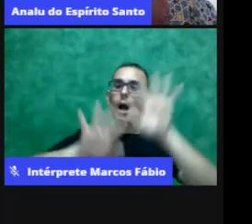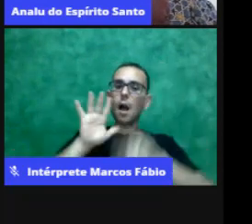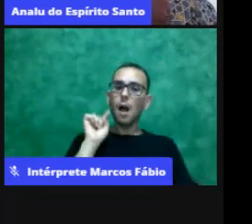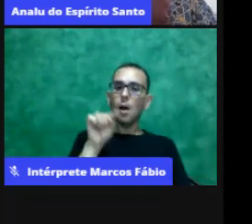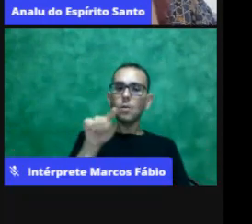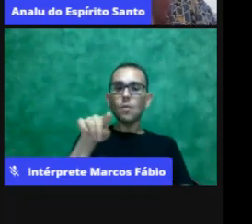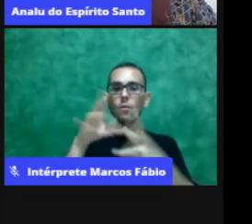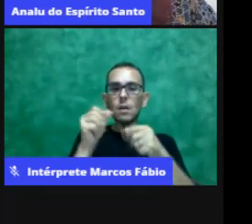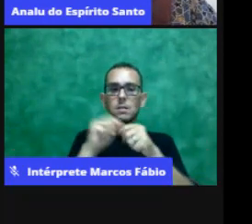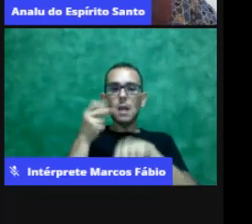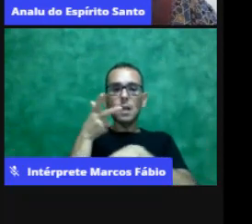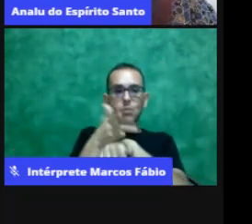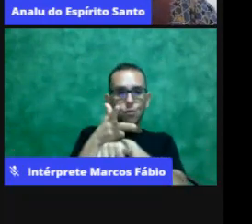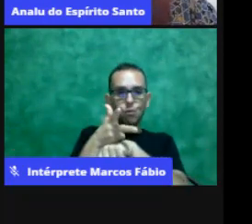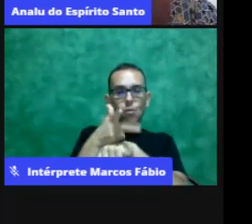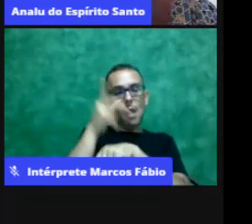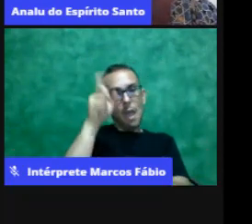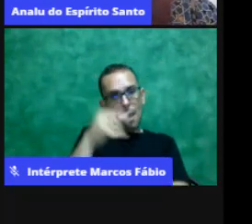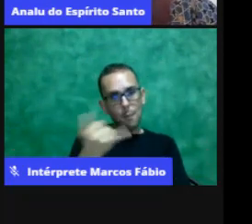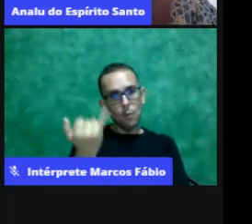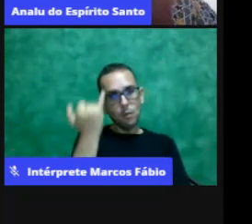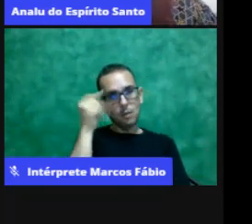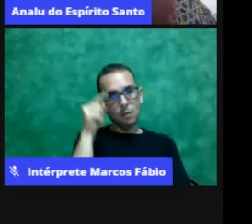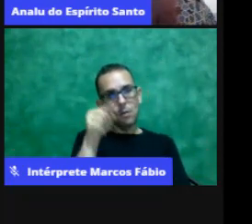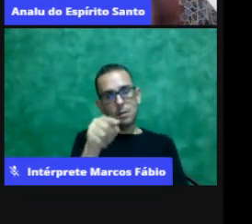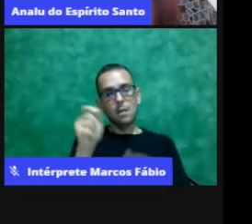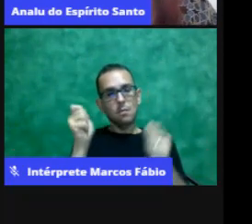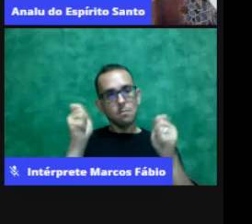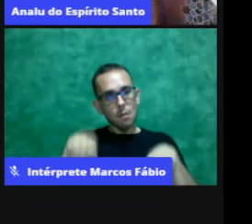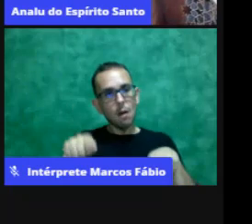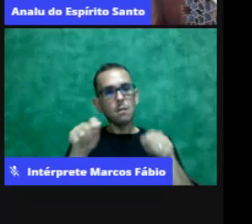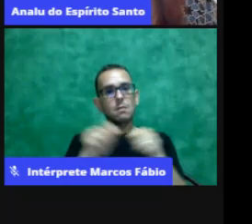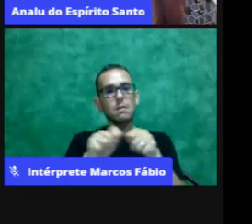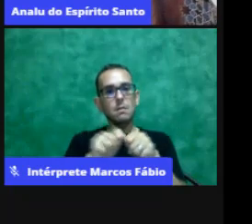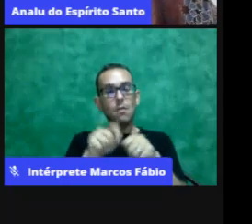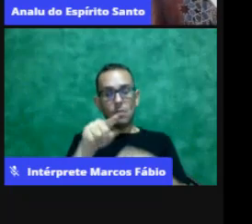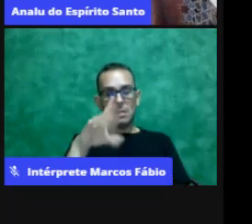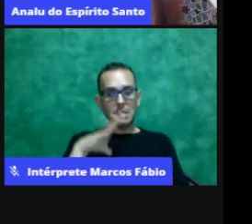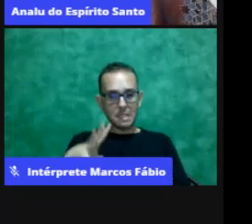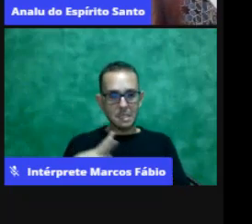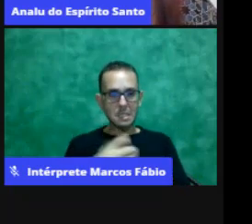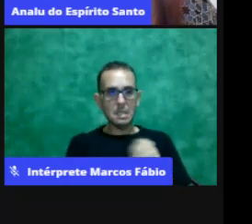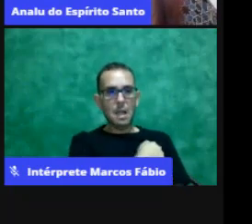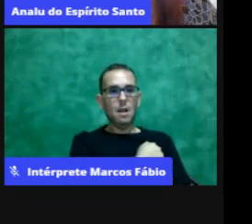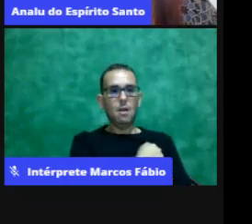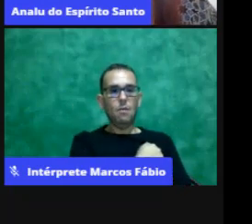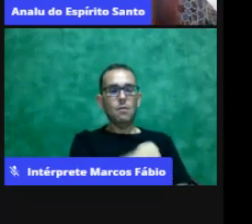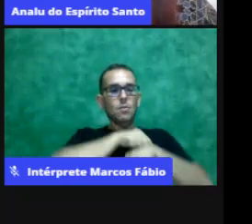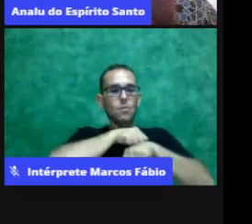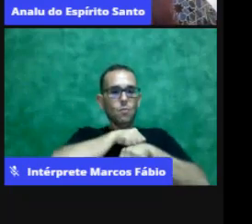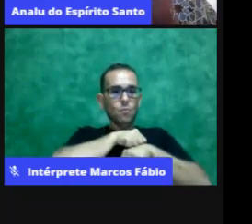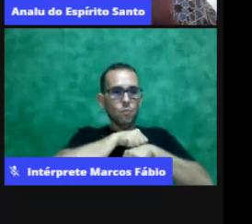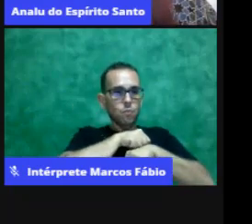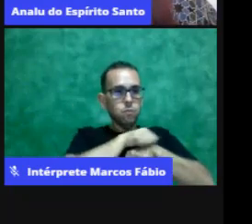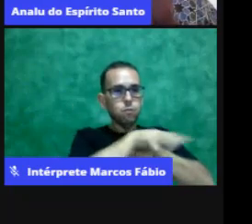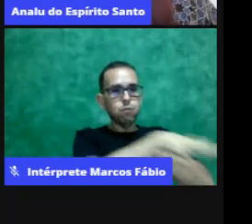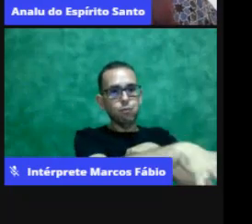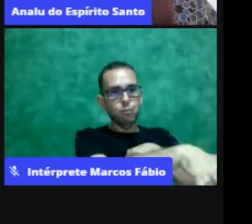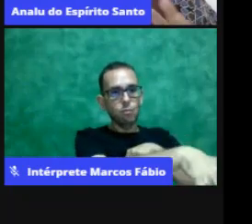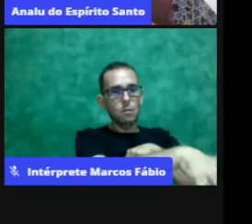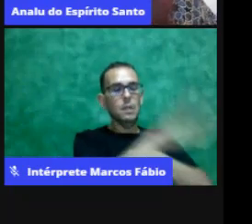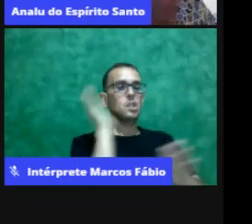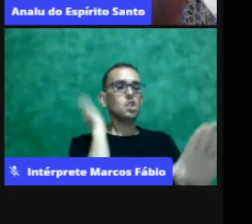esses vídeos, é importante que você faça o quê? Que você salve e compartilhe direto da